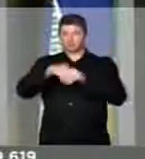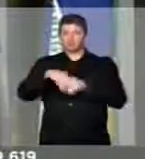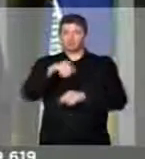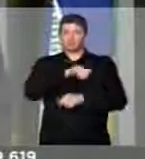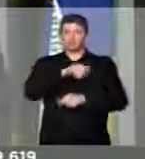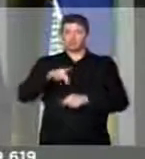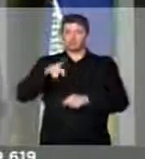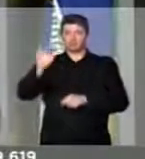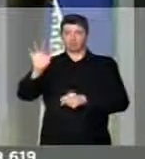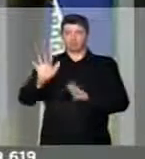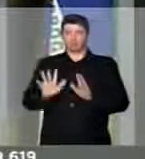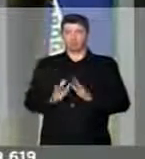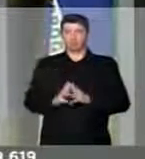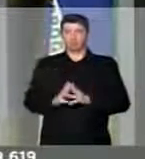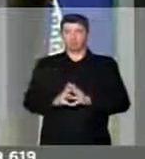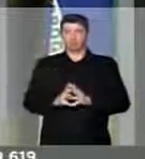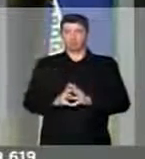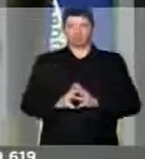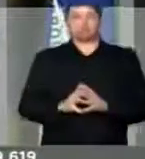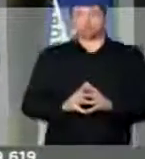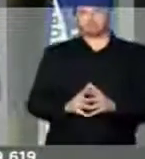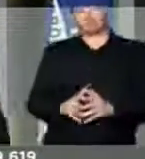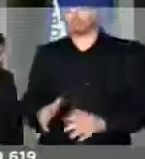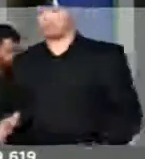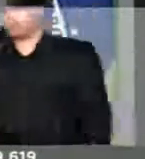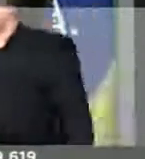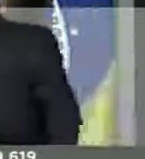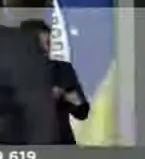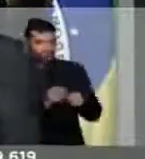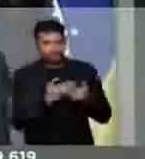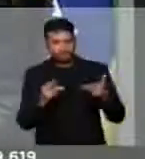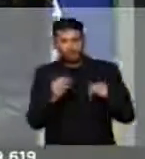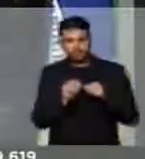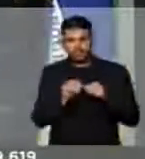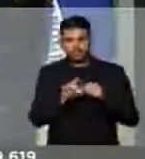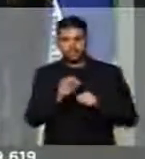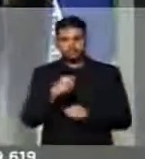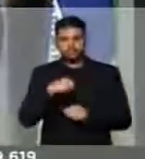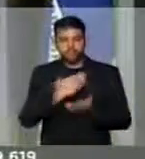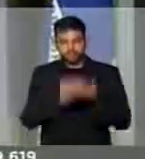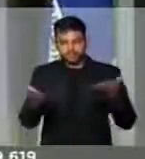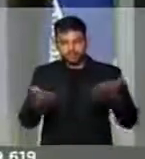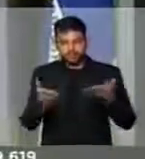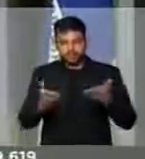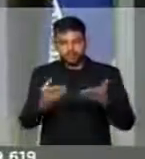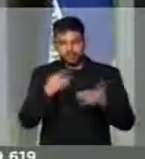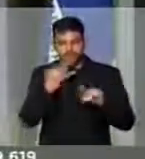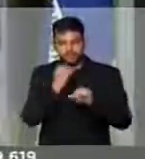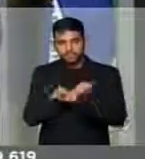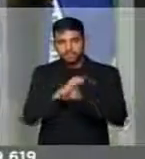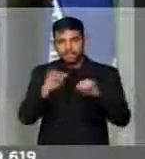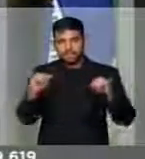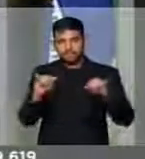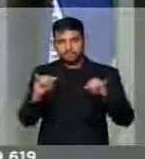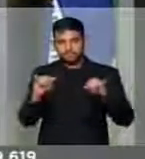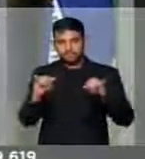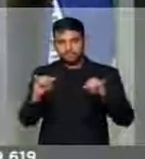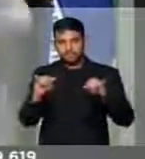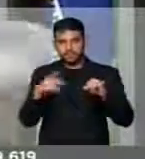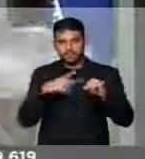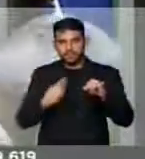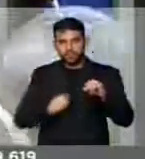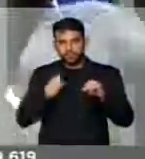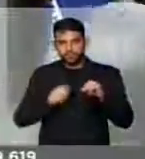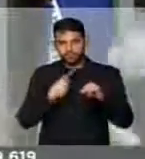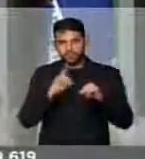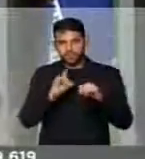Supremo Tribunal Federal, que será afrontada com essa posse. Passo agora às declarações que